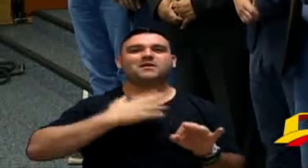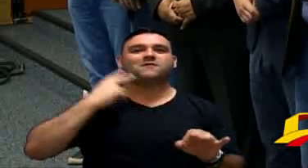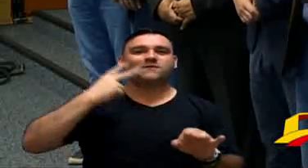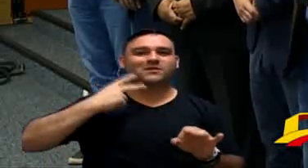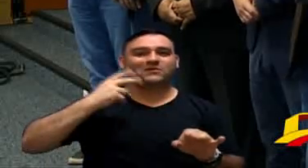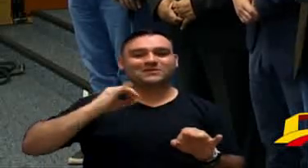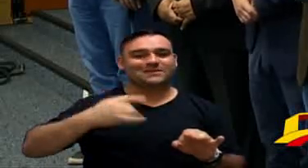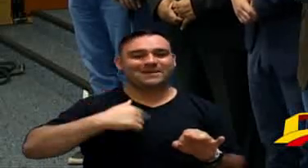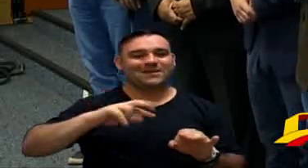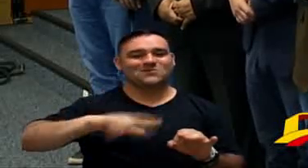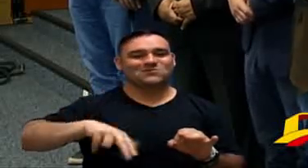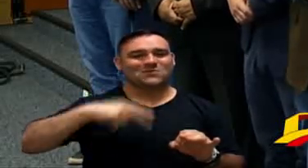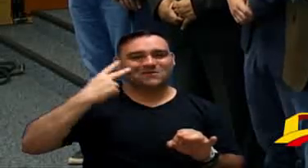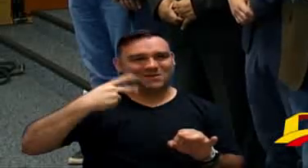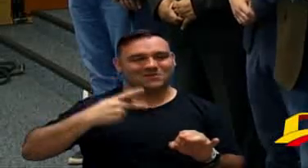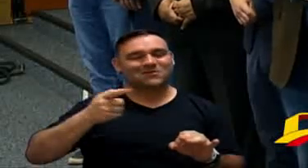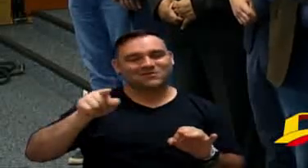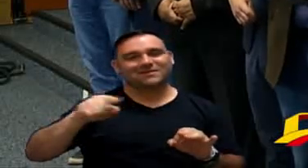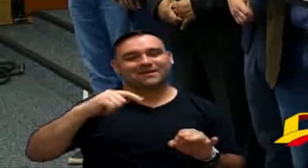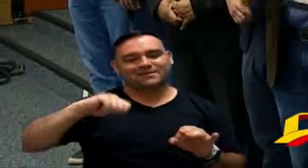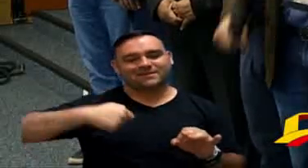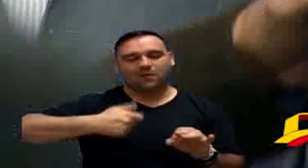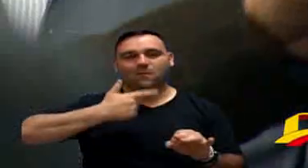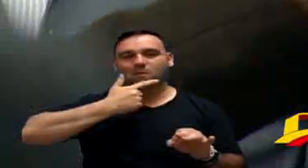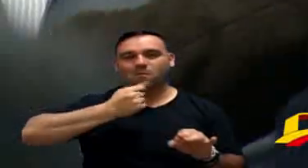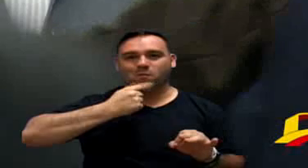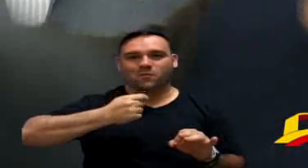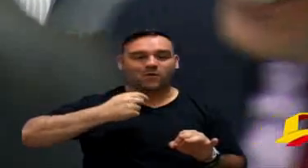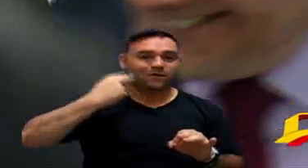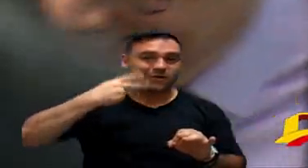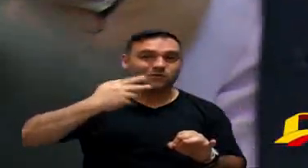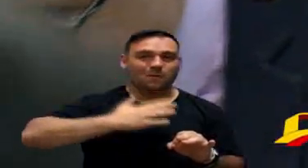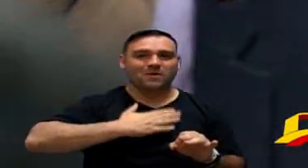se eu não tivesse ocupando esse cargo parabéns viu